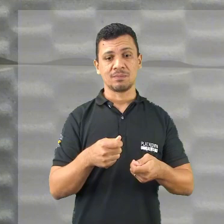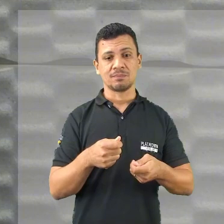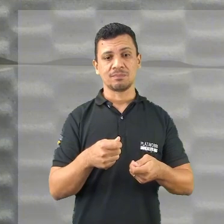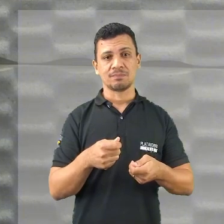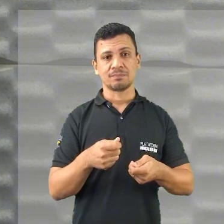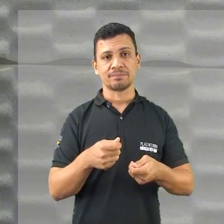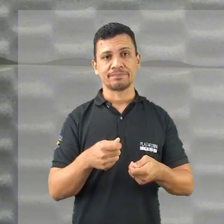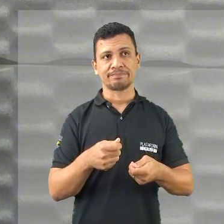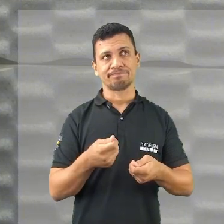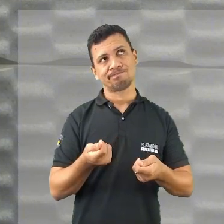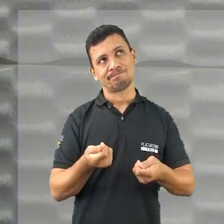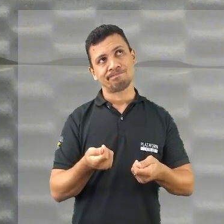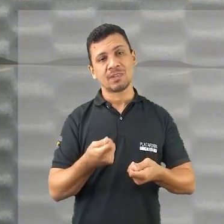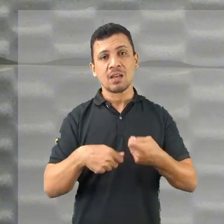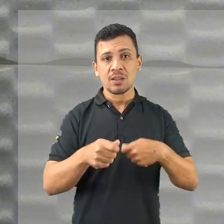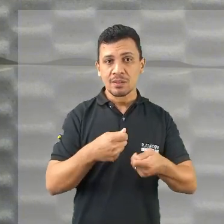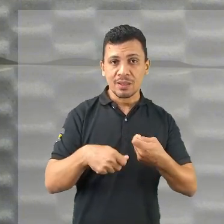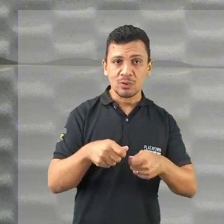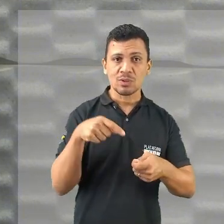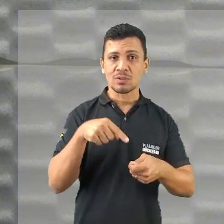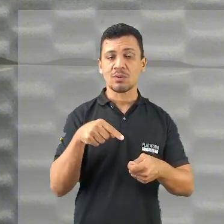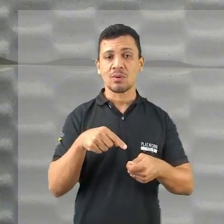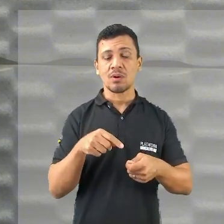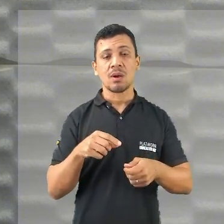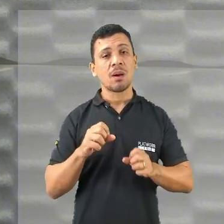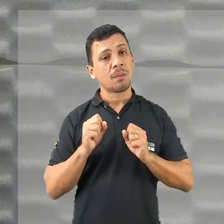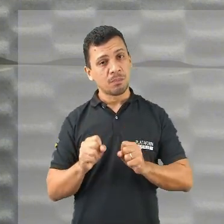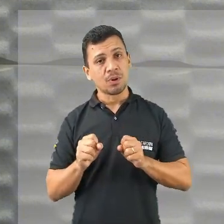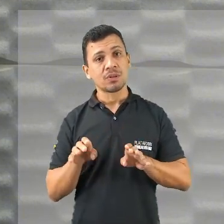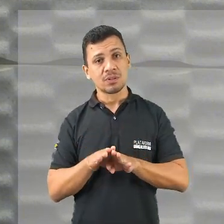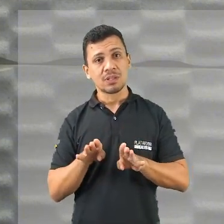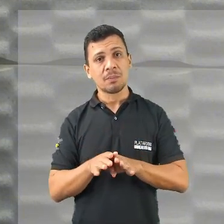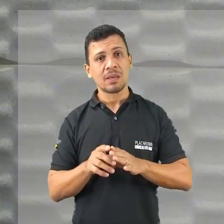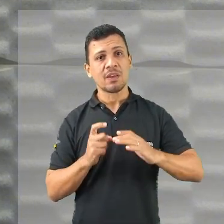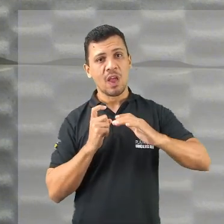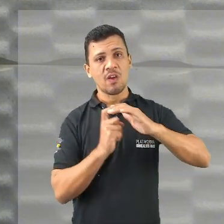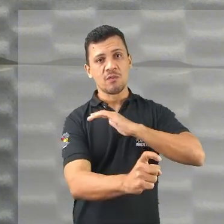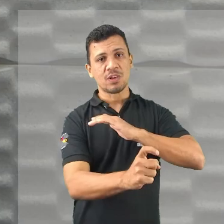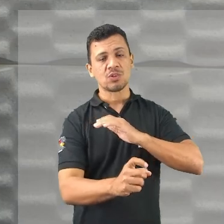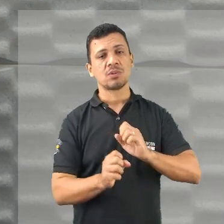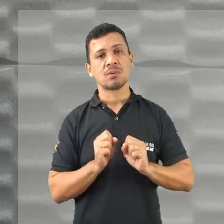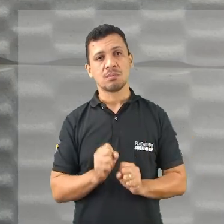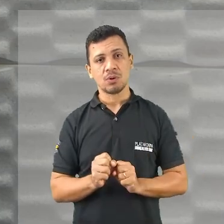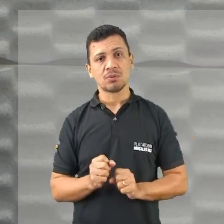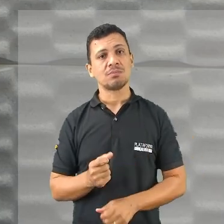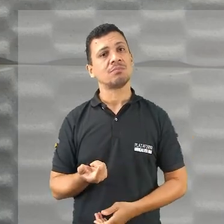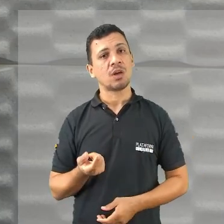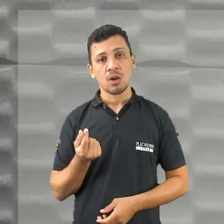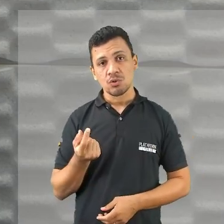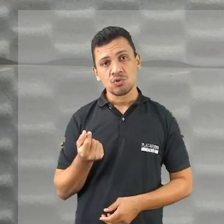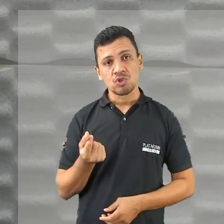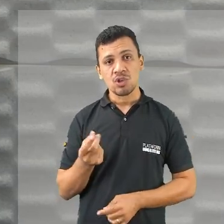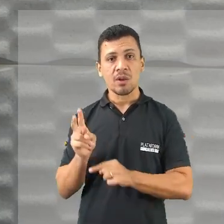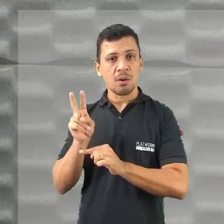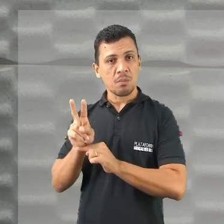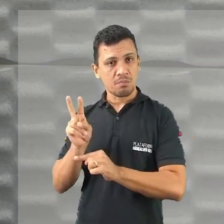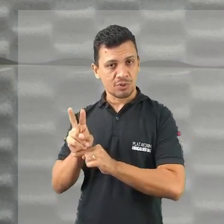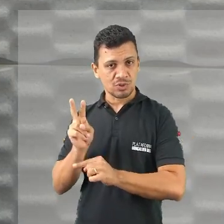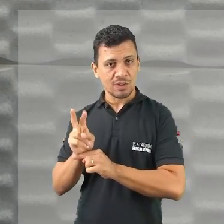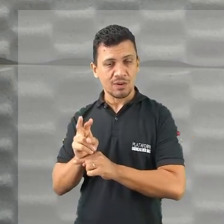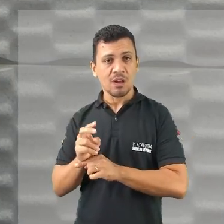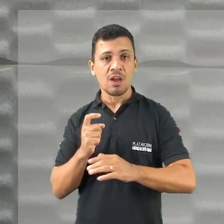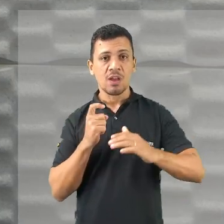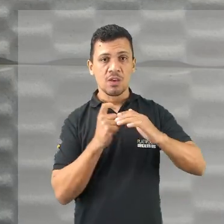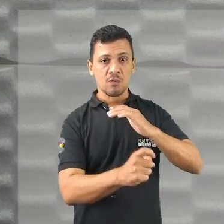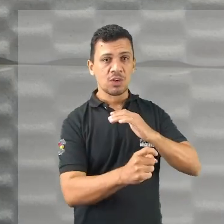numa negociação financeira, você também pode investir, né? Você também pode emprestar. Né? Quando você empresta, você faz um